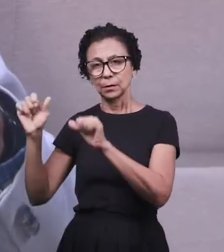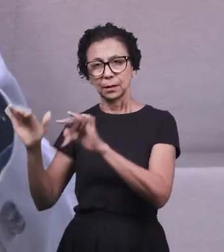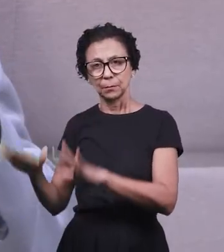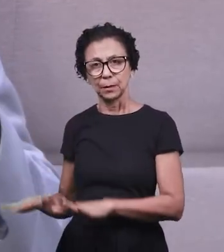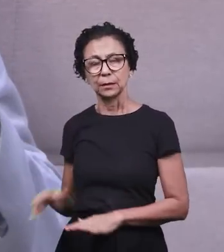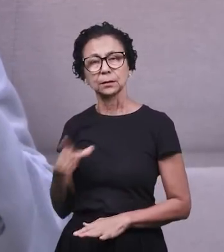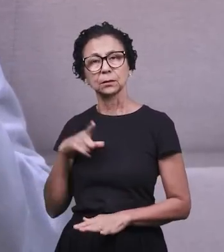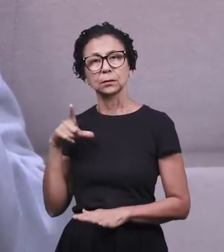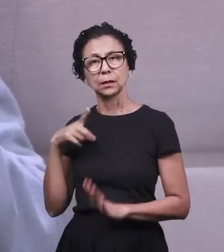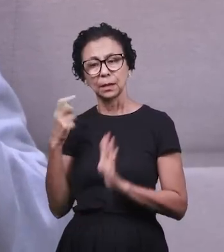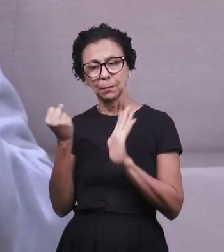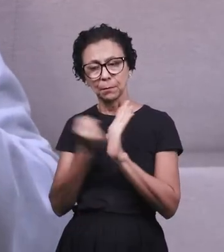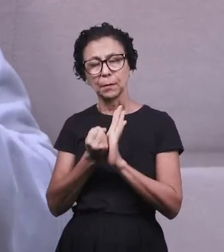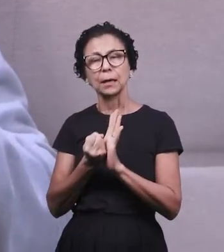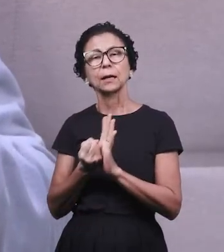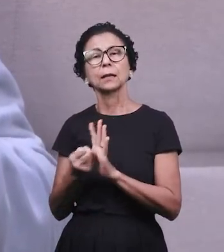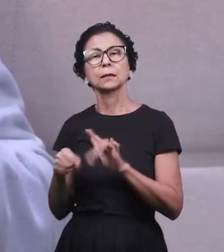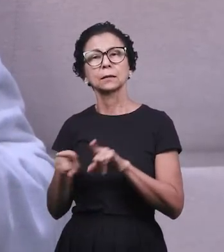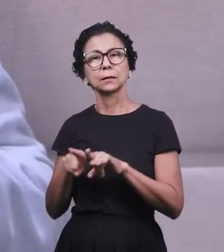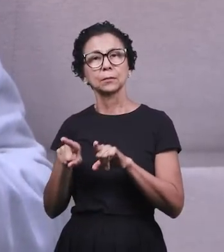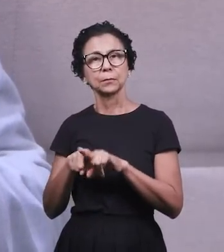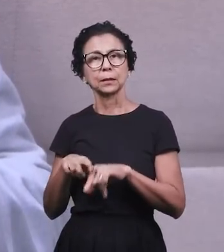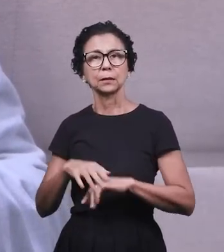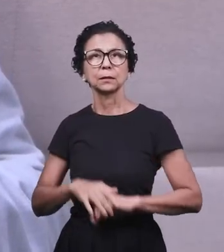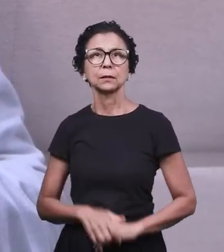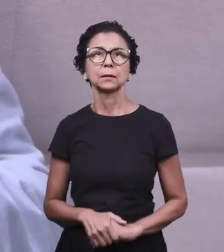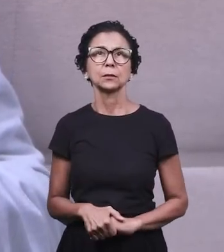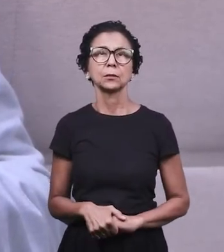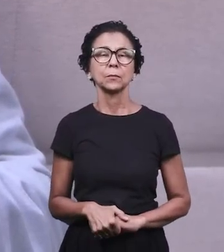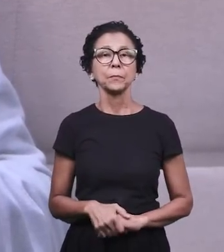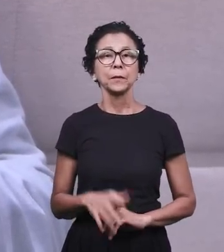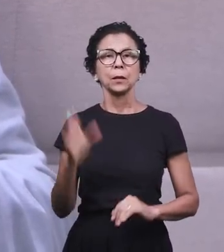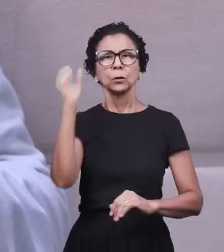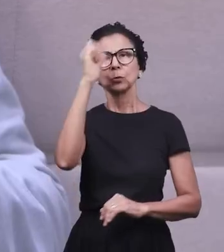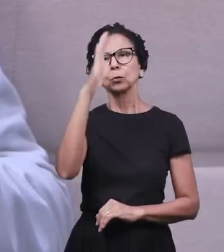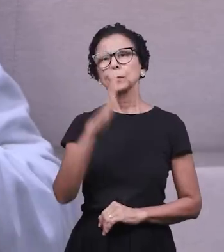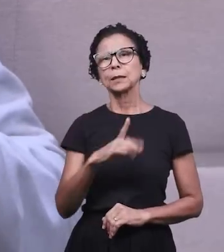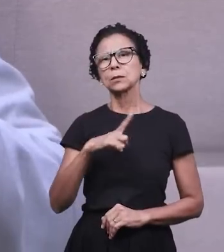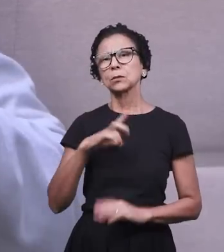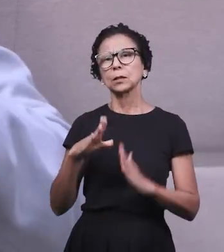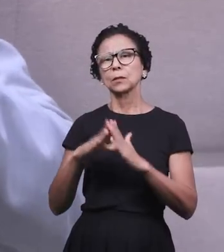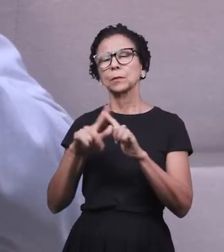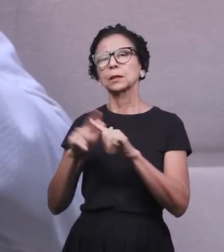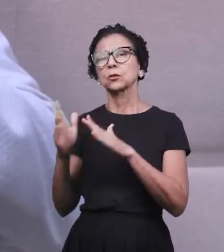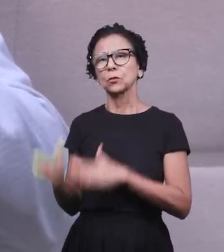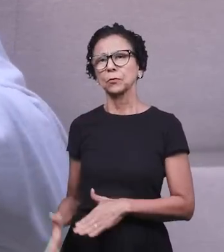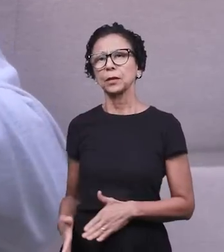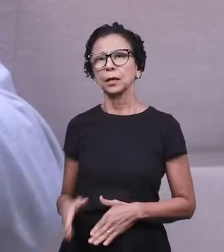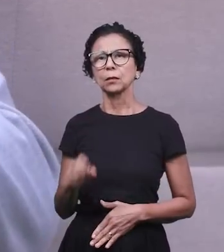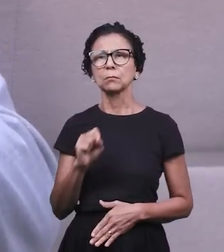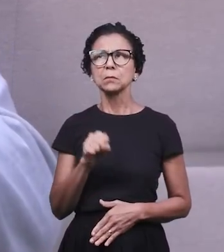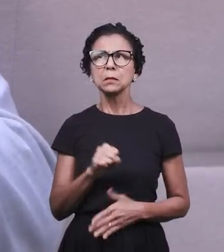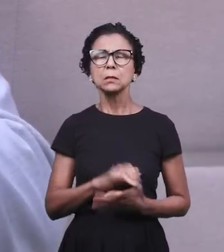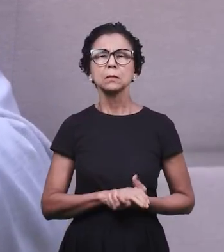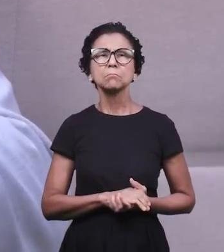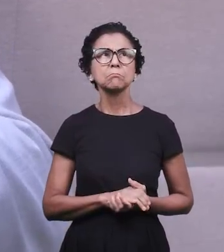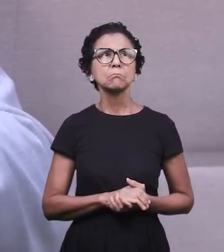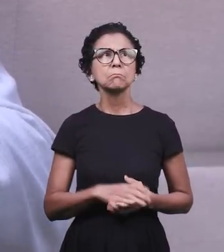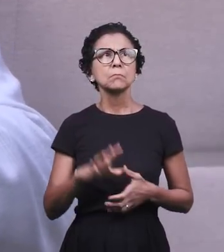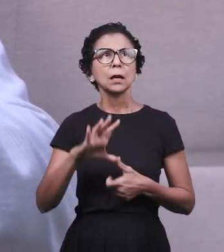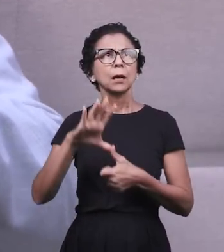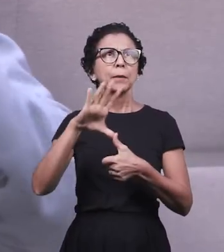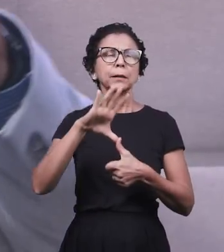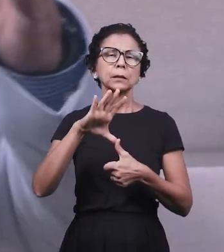é? Então, existe uma igreja fiel no Brasil? Existe. Existe uma igreja fiel na América do Norte?